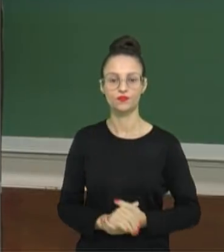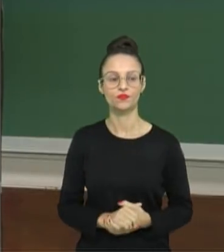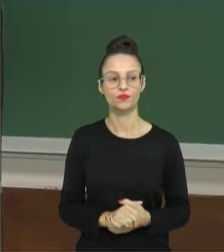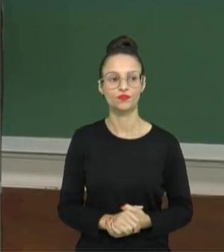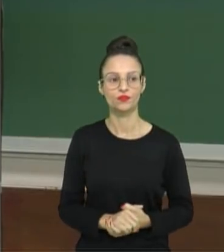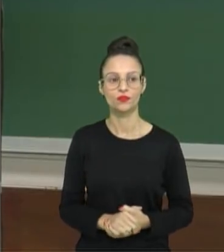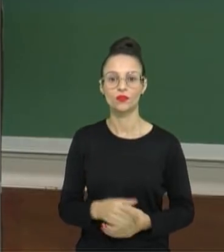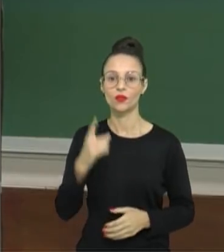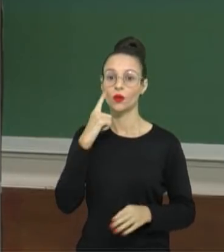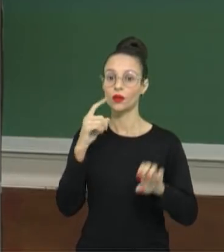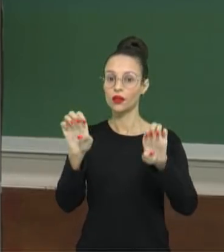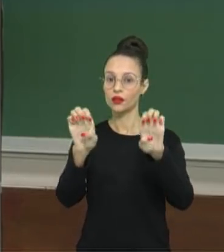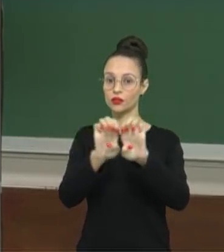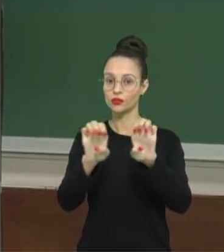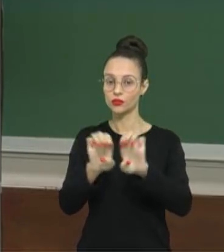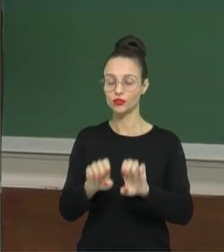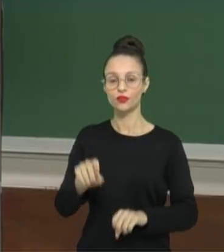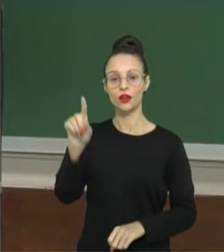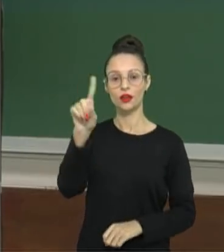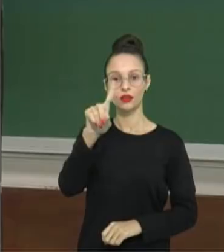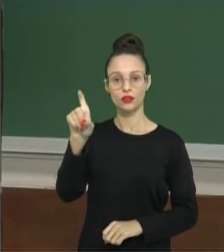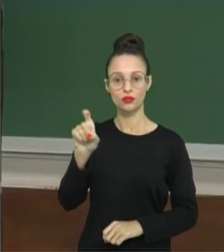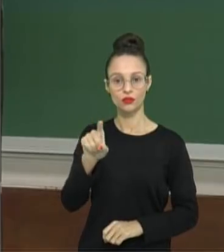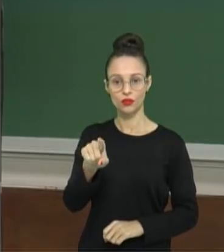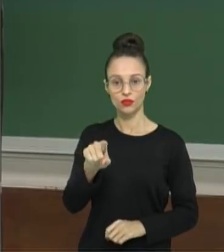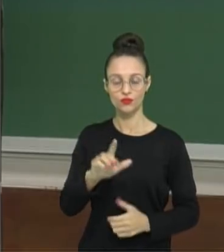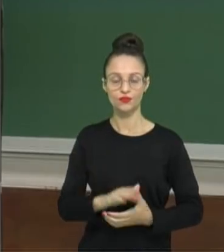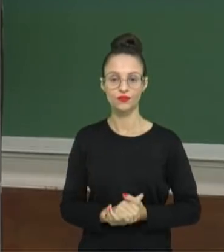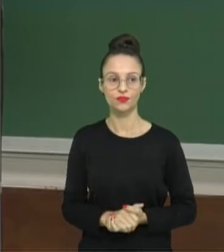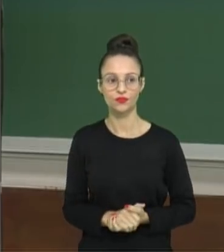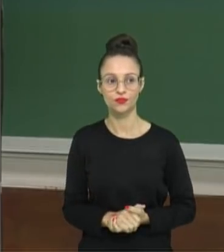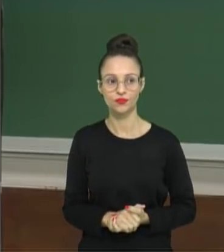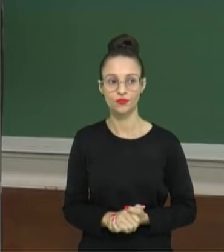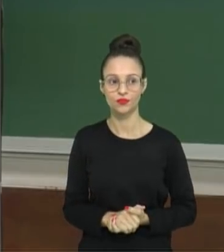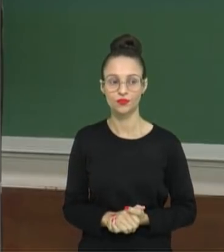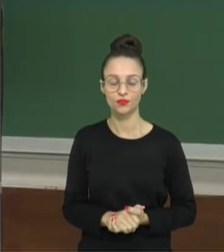olha a estrutura interrogativa.